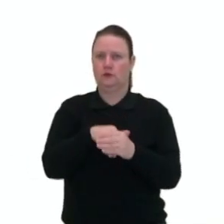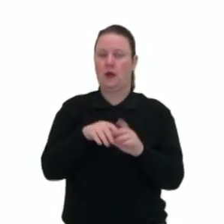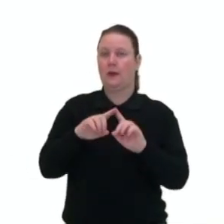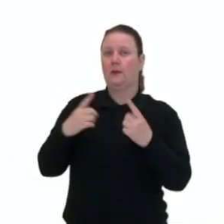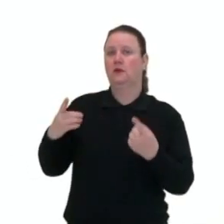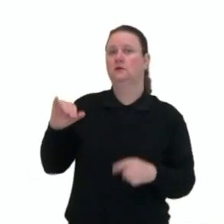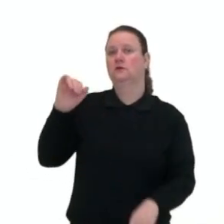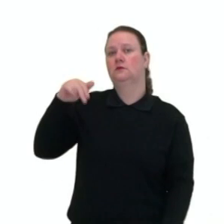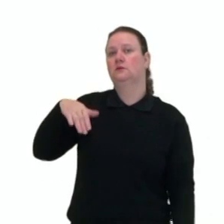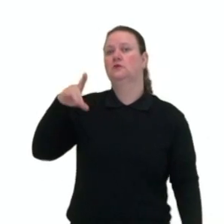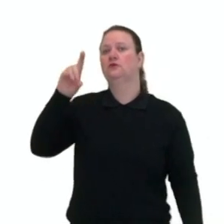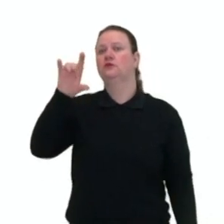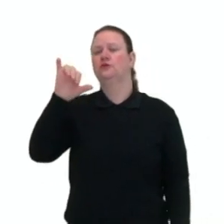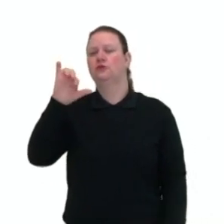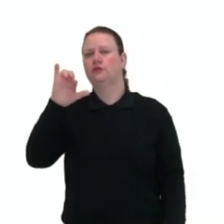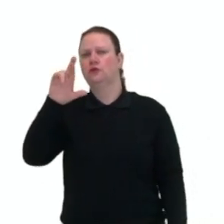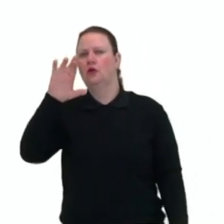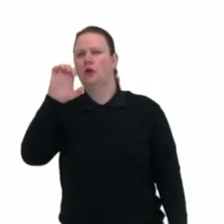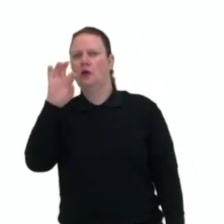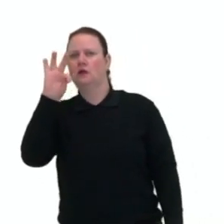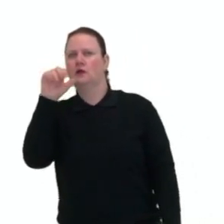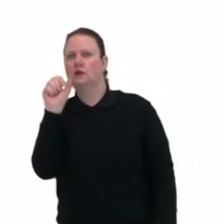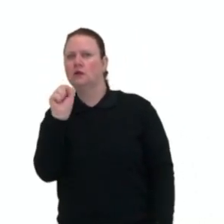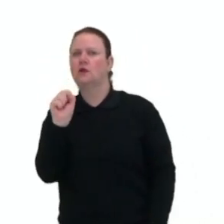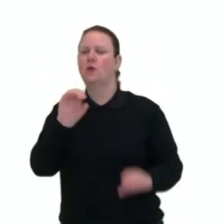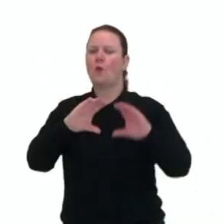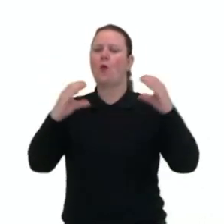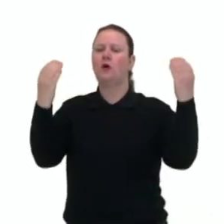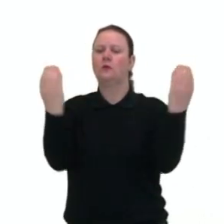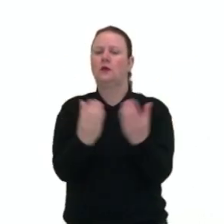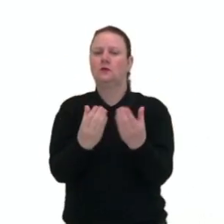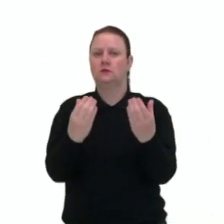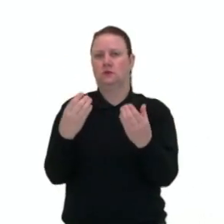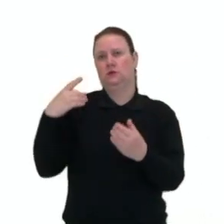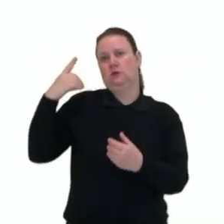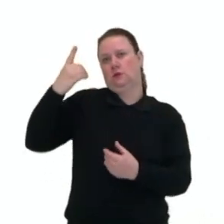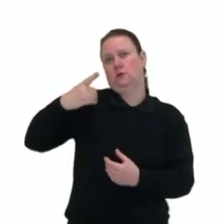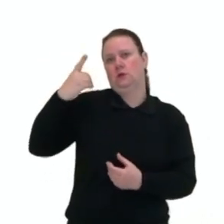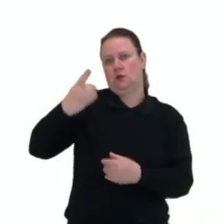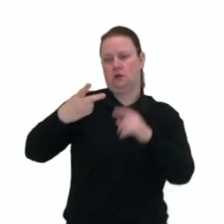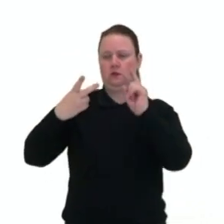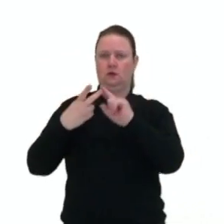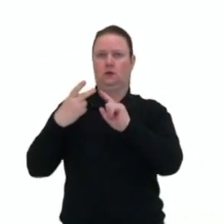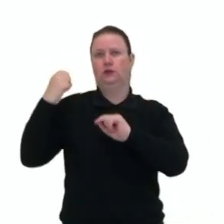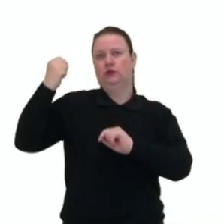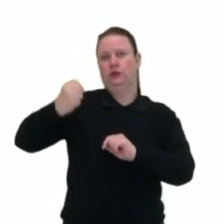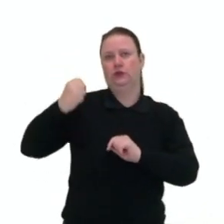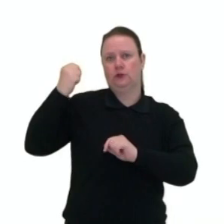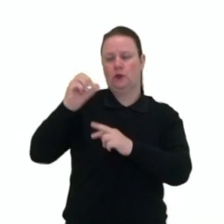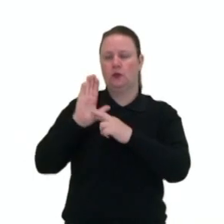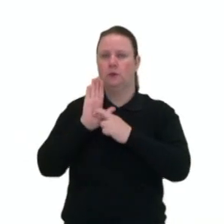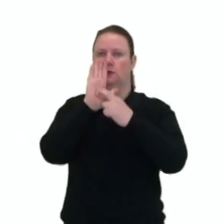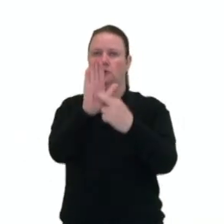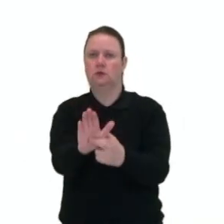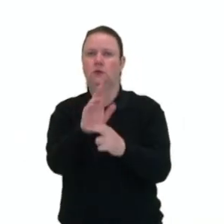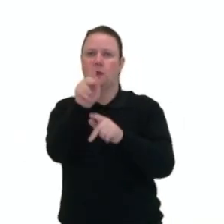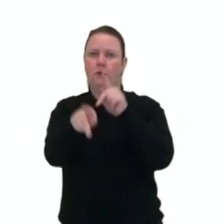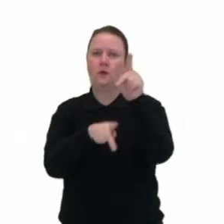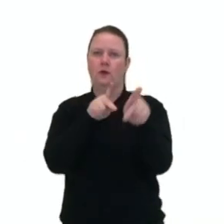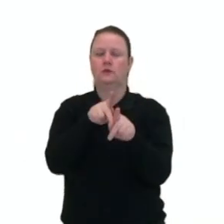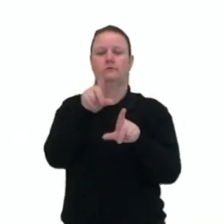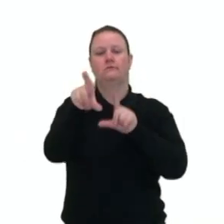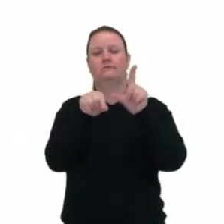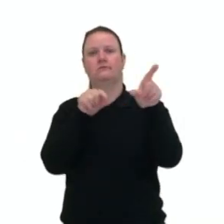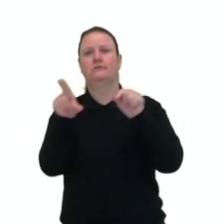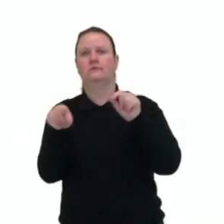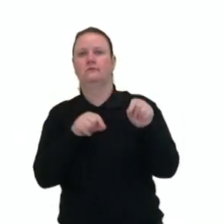indiretas são quando os parlamentares, deputados e senadores, representantes do povo, escolhem, por exemplo,